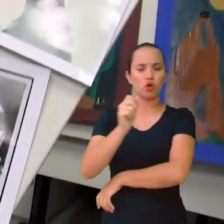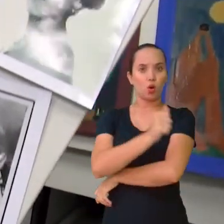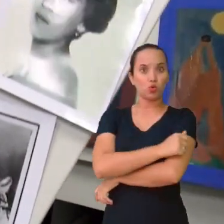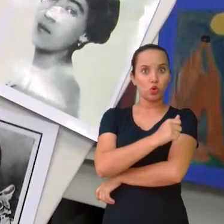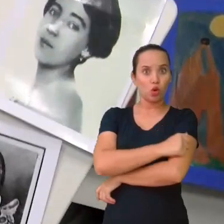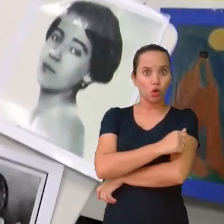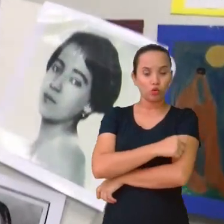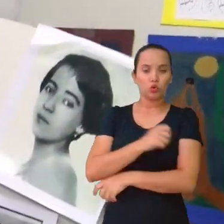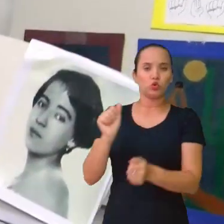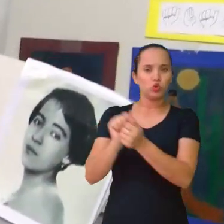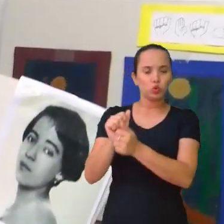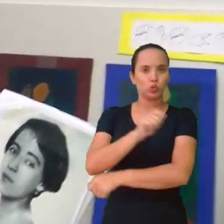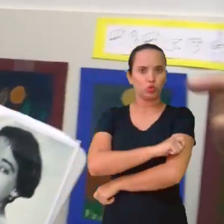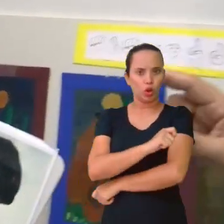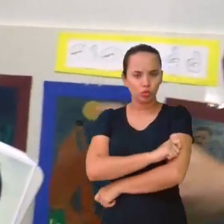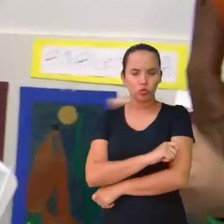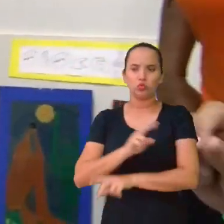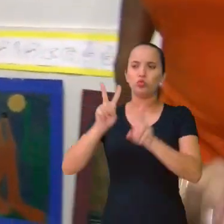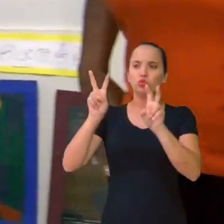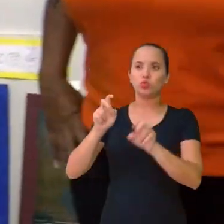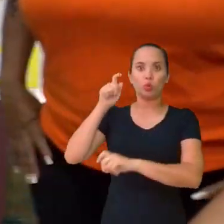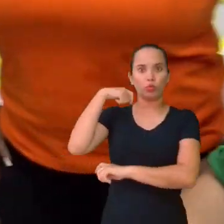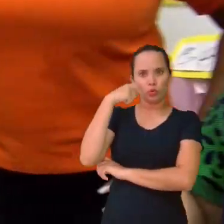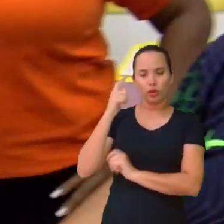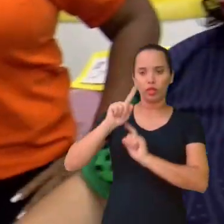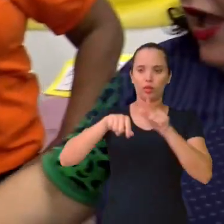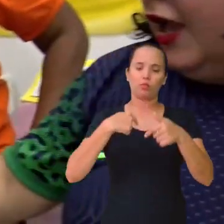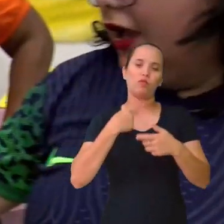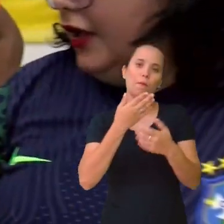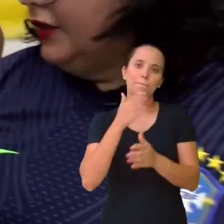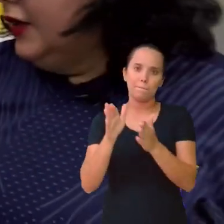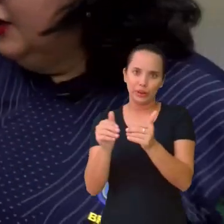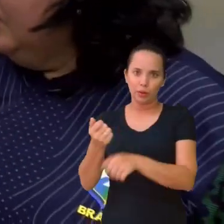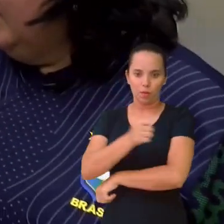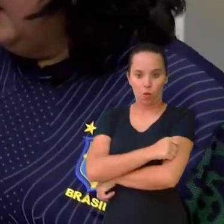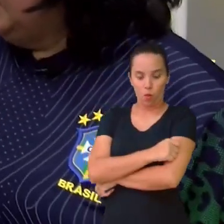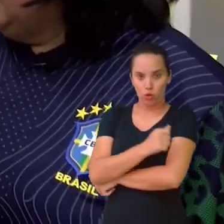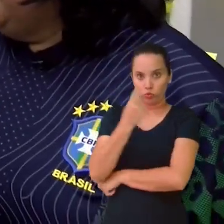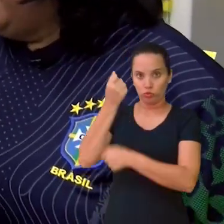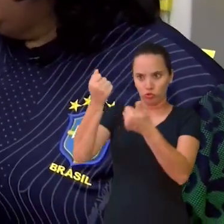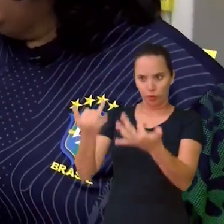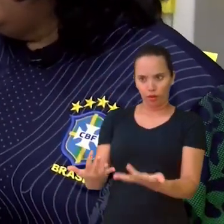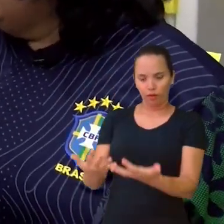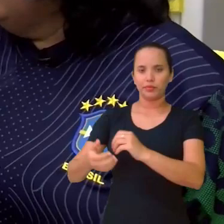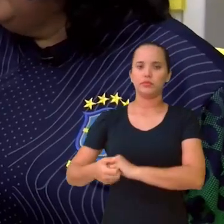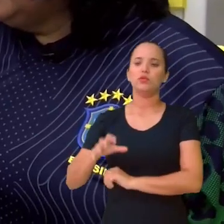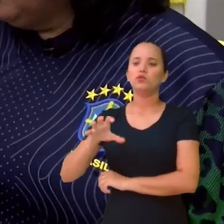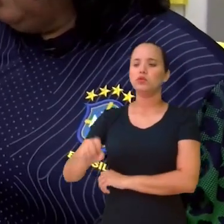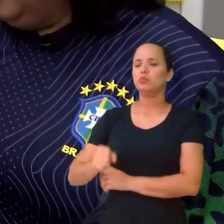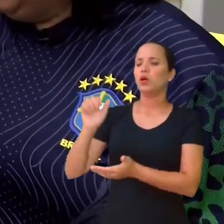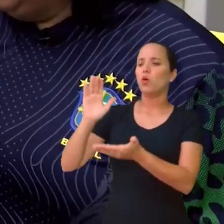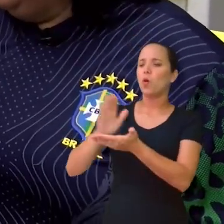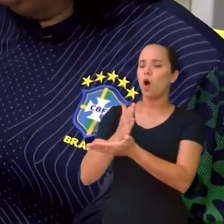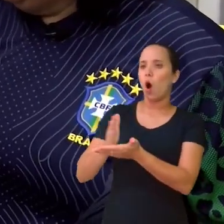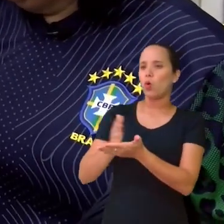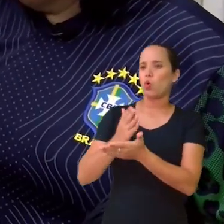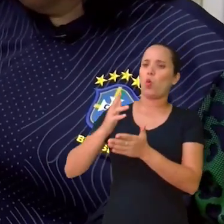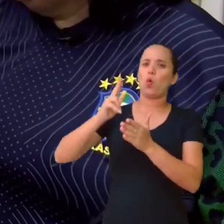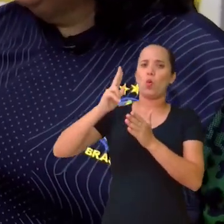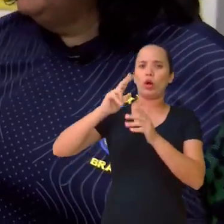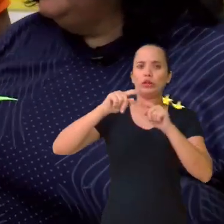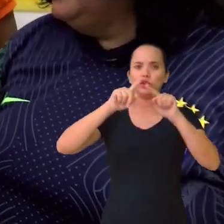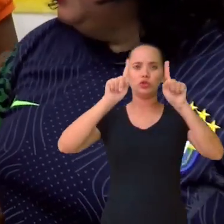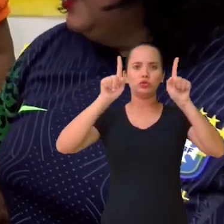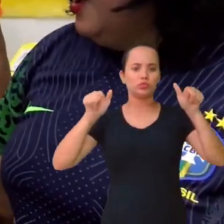Que depois eu vou pedir para um estudante fazer a explicação deles, então a gente pegou algumas obras,